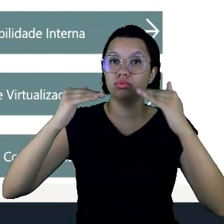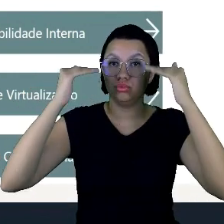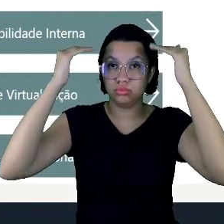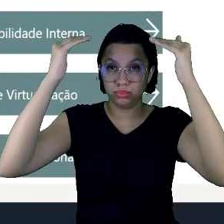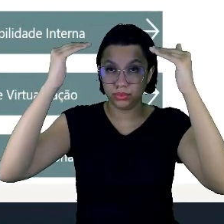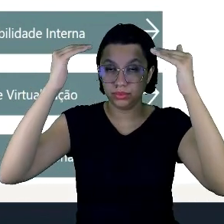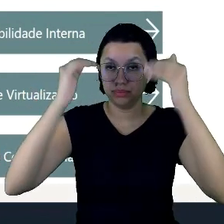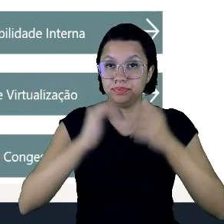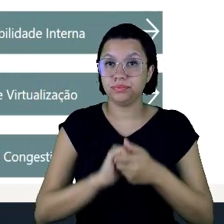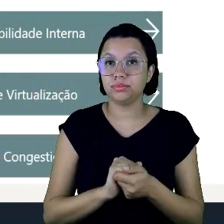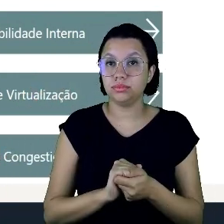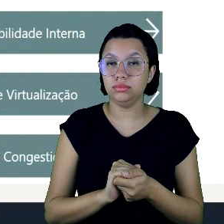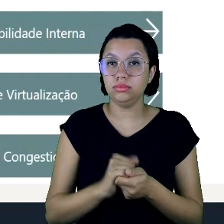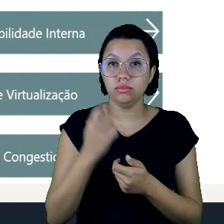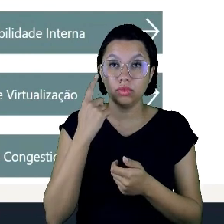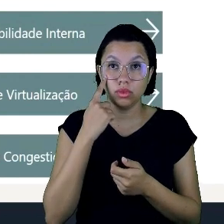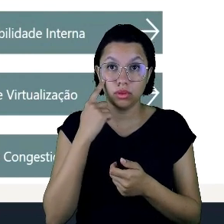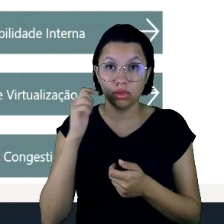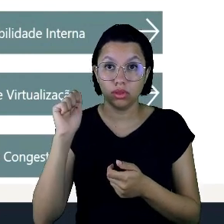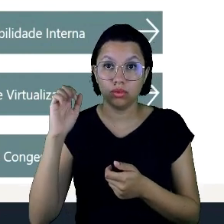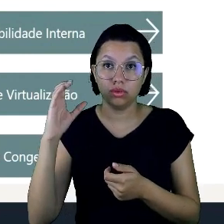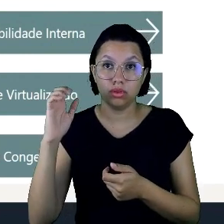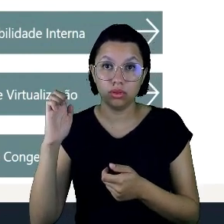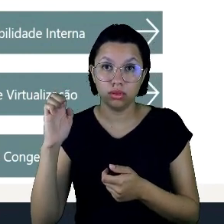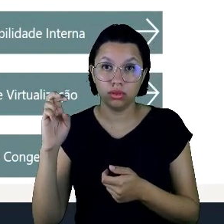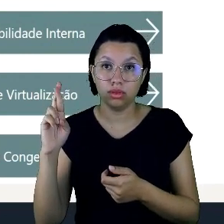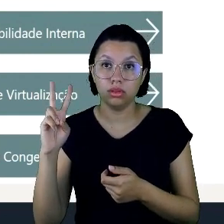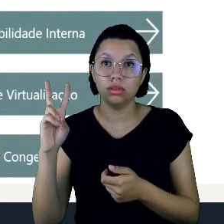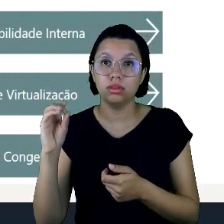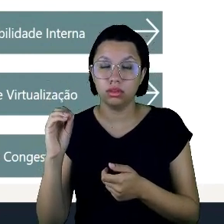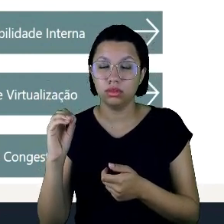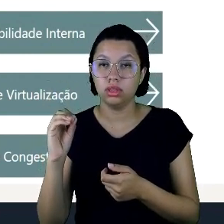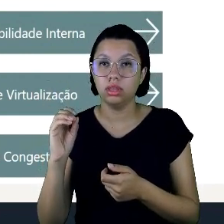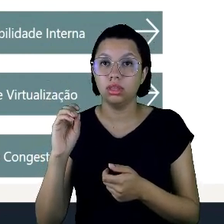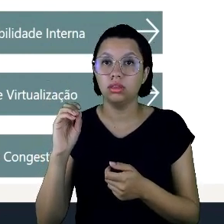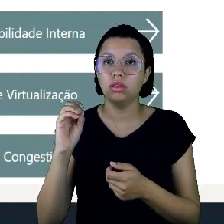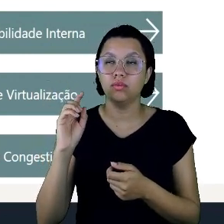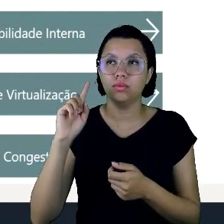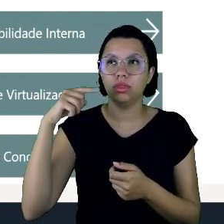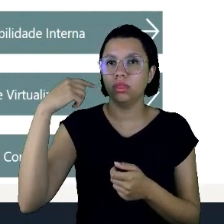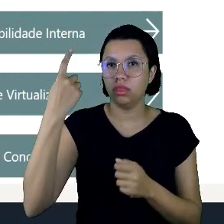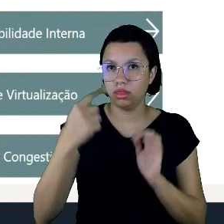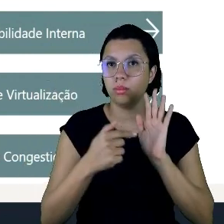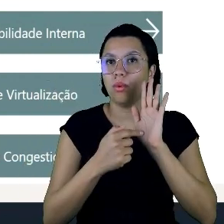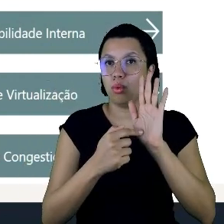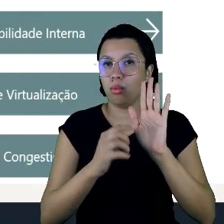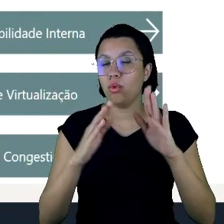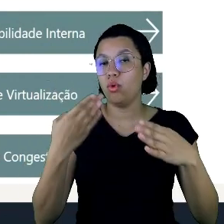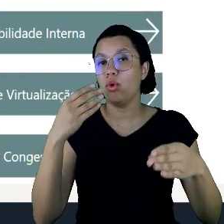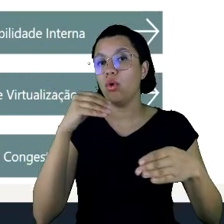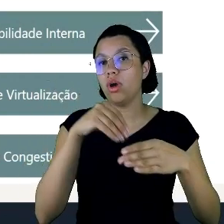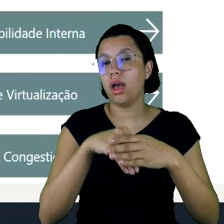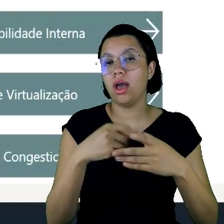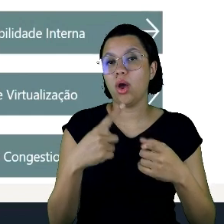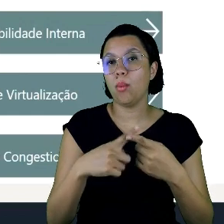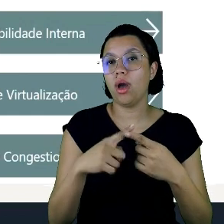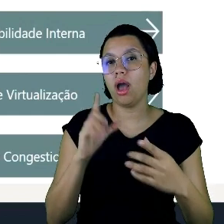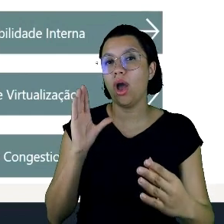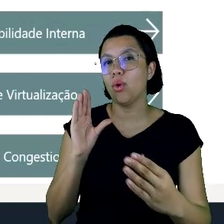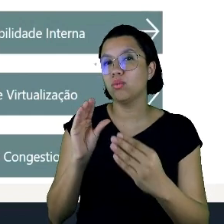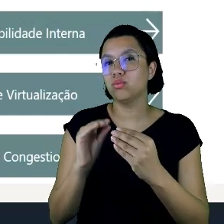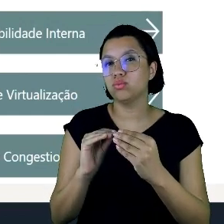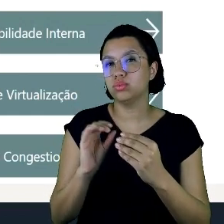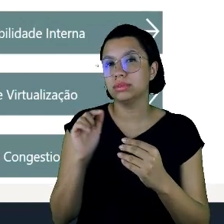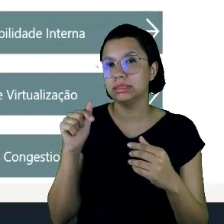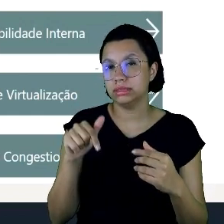à instância superior e sobrestados. Na visualização de acervo, eu vou deixar para demonstrar quando eu estiver